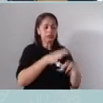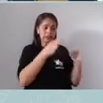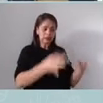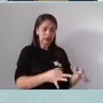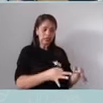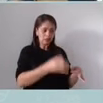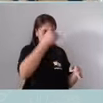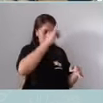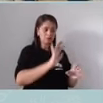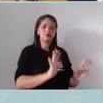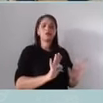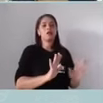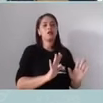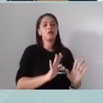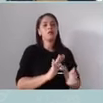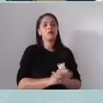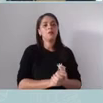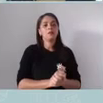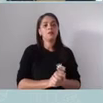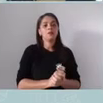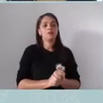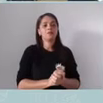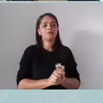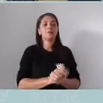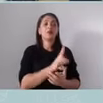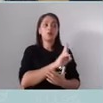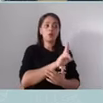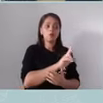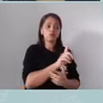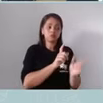ela, tá? Então, é nas situações que se usa esse termo.